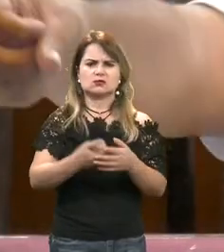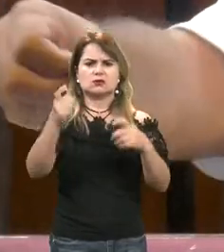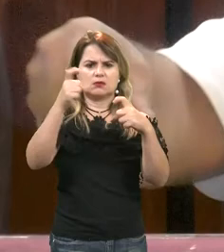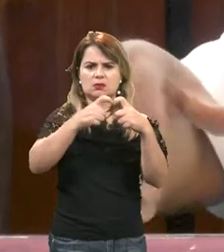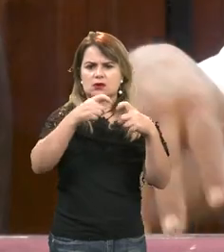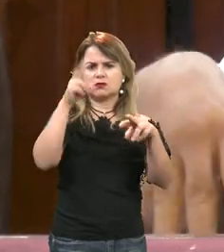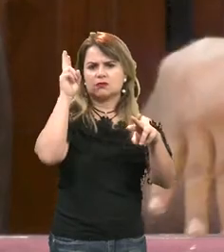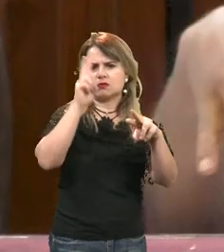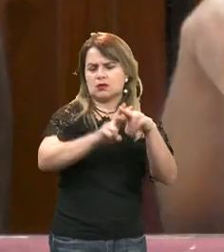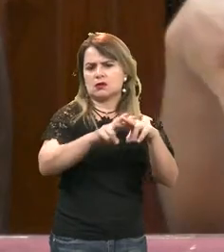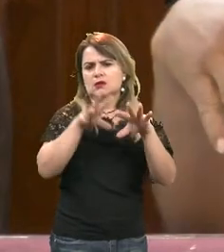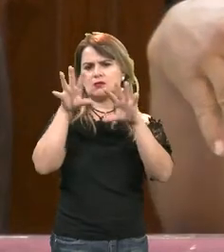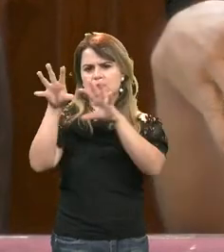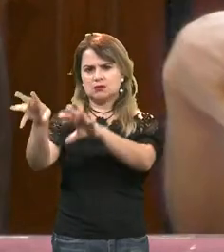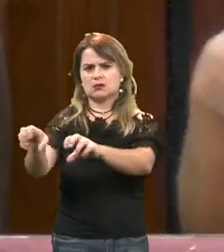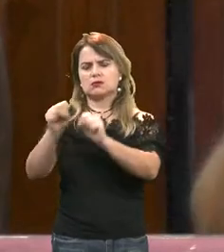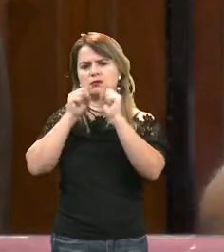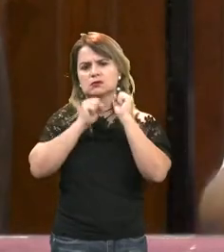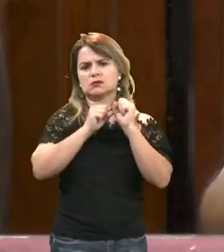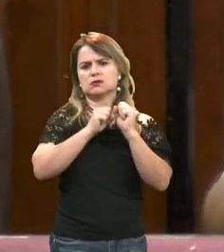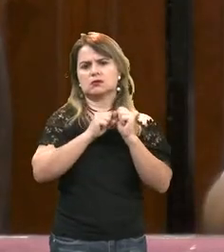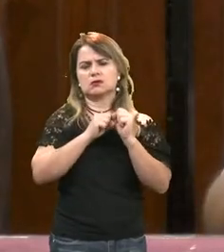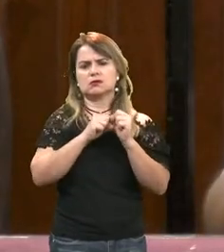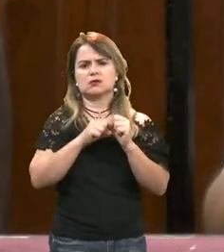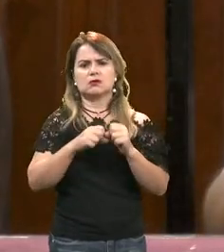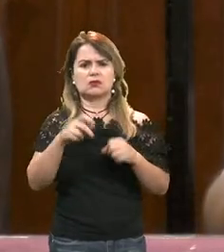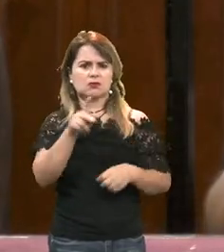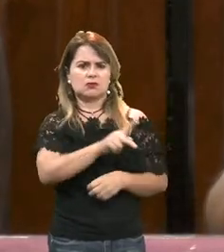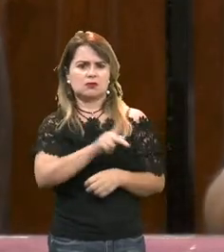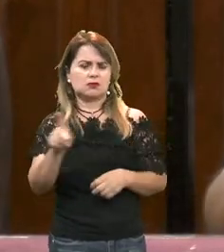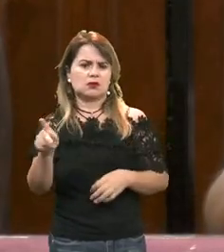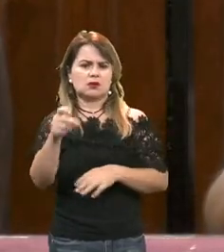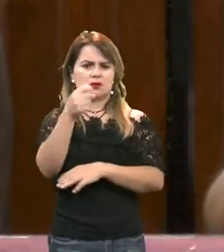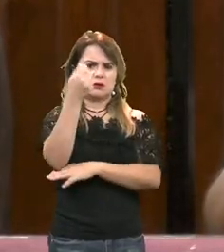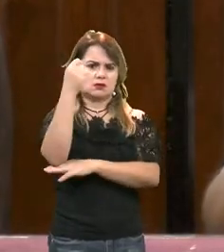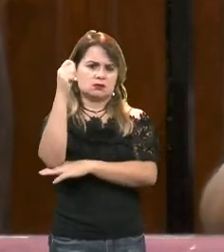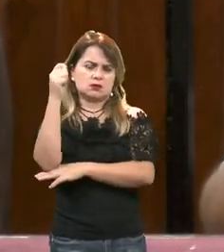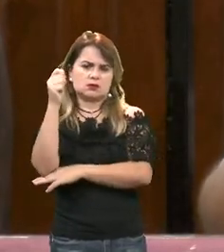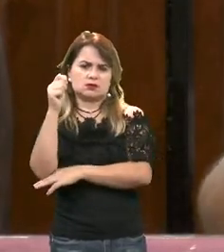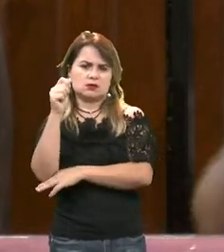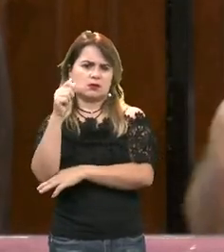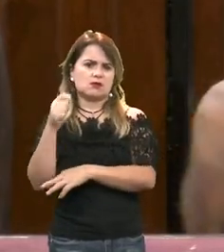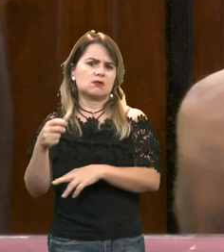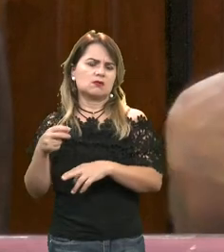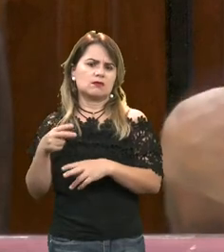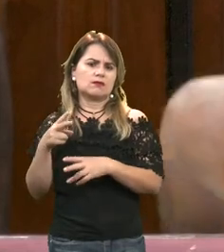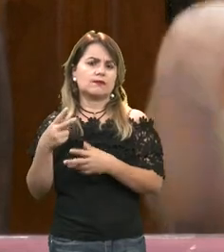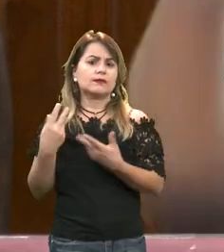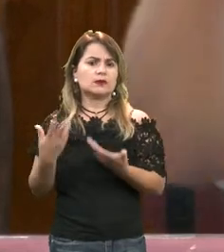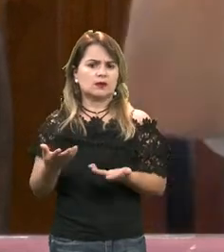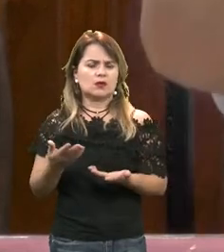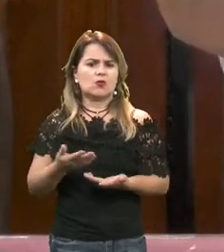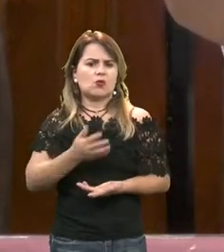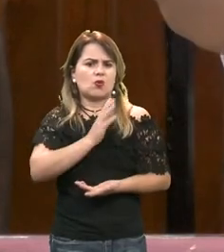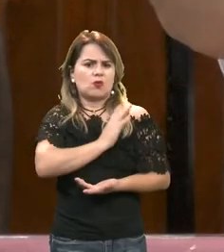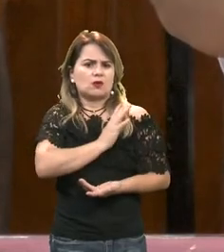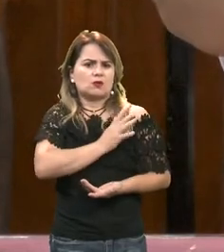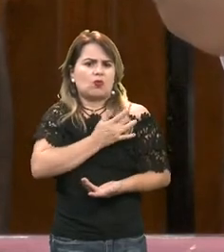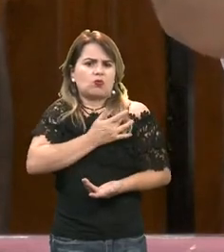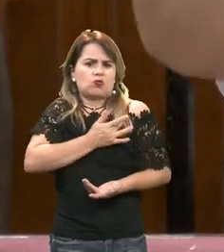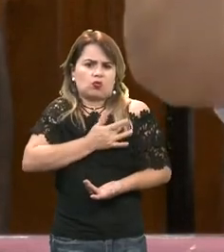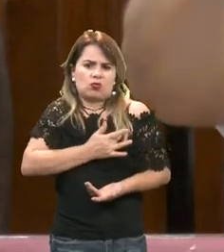preso o presidente da associação, que, olha, me cortou o coração na época. Então, diante do que eu